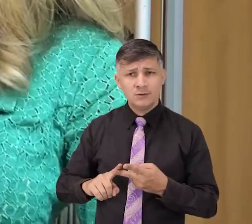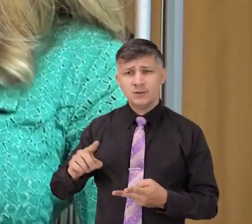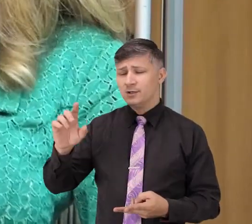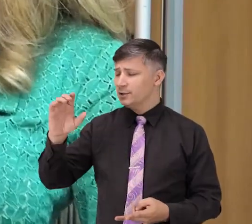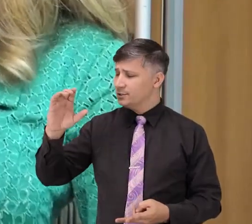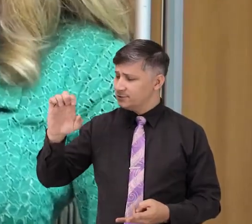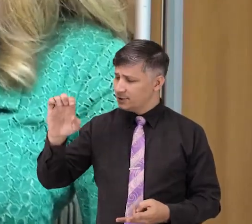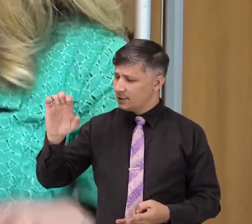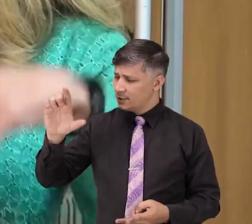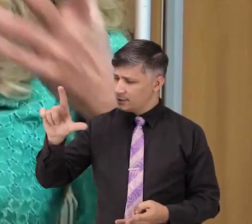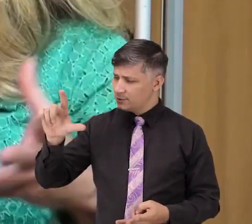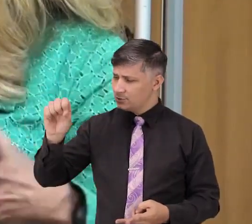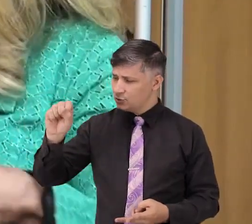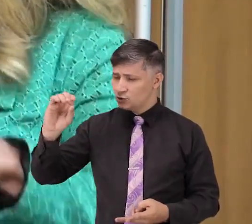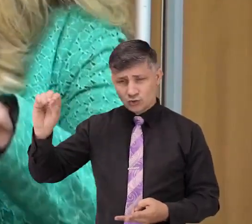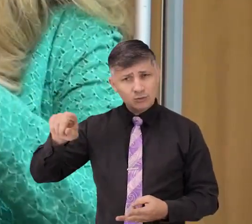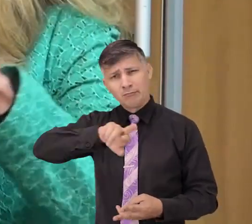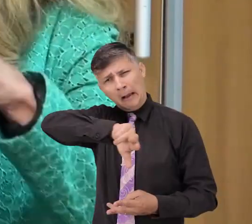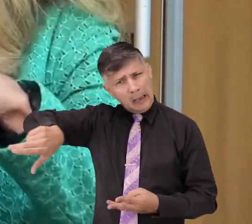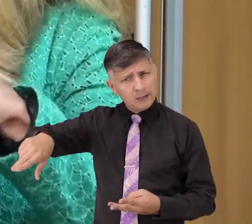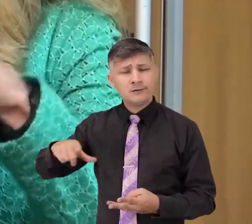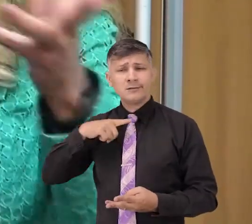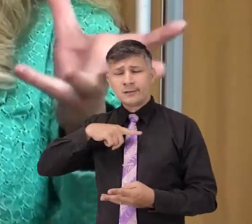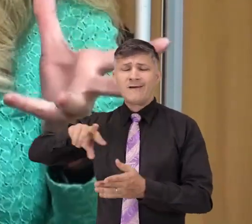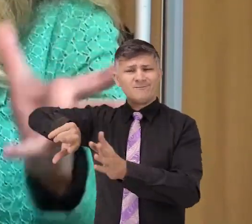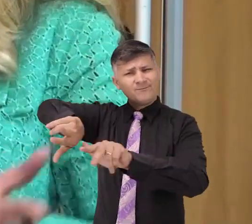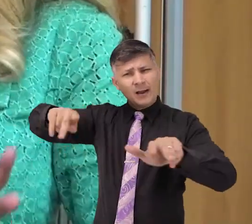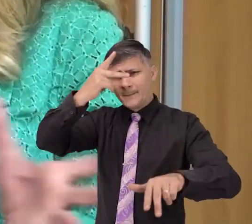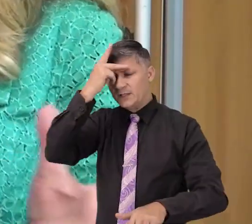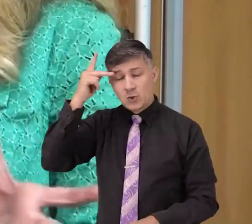Tomás Braga... Enfim, eram